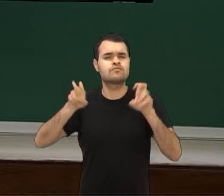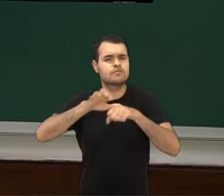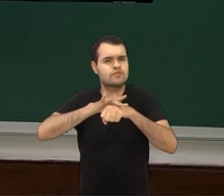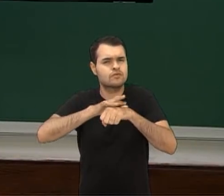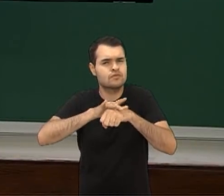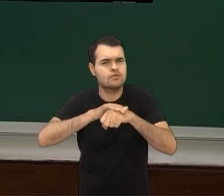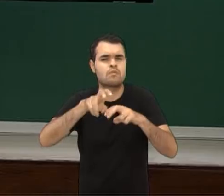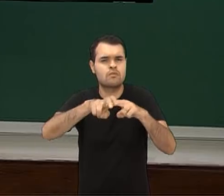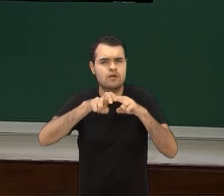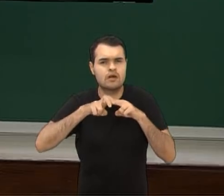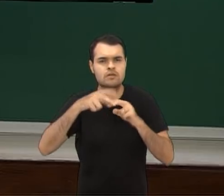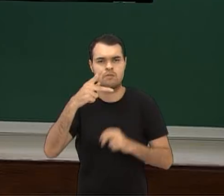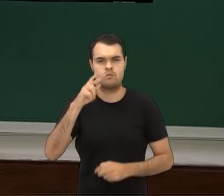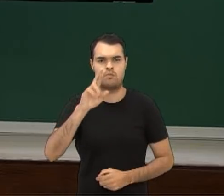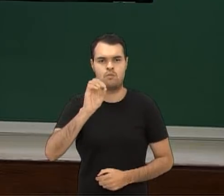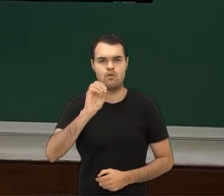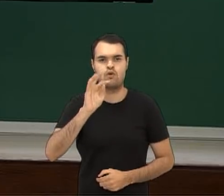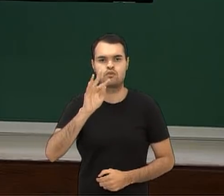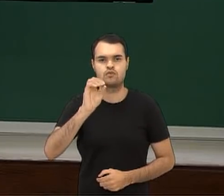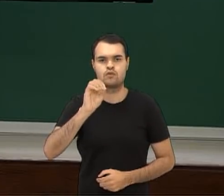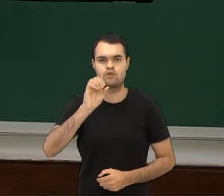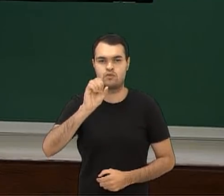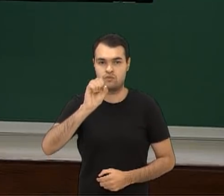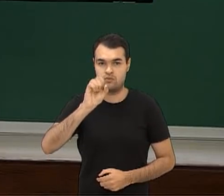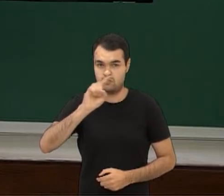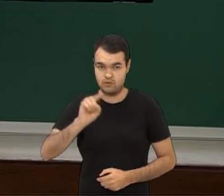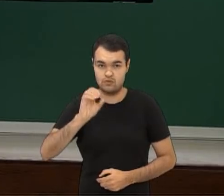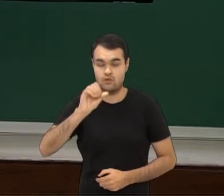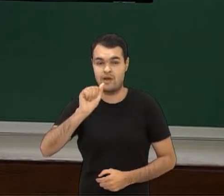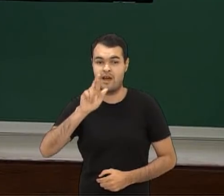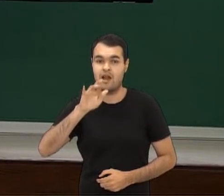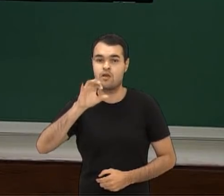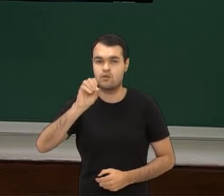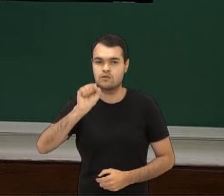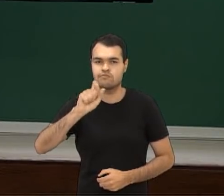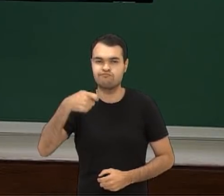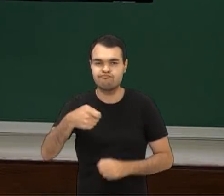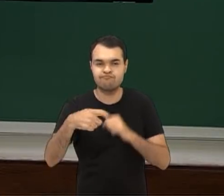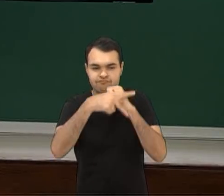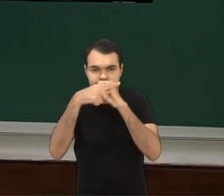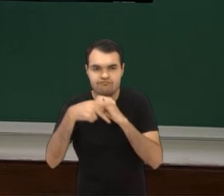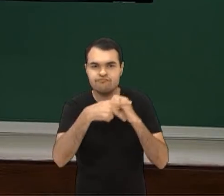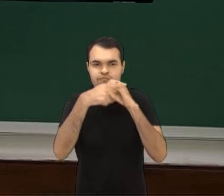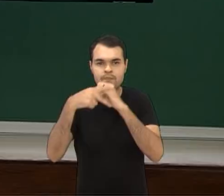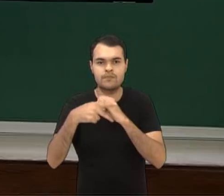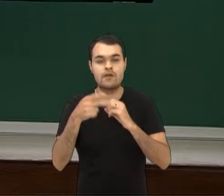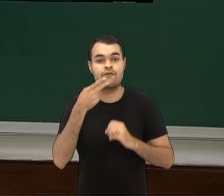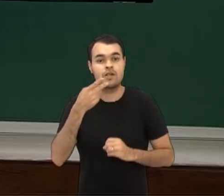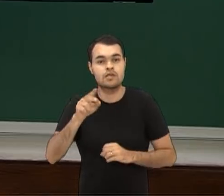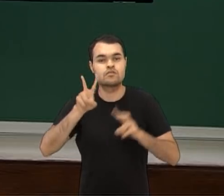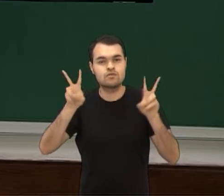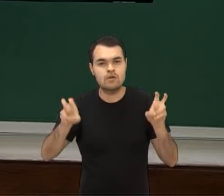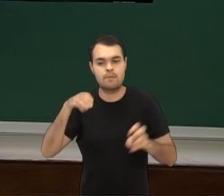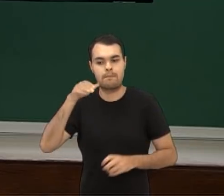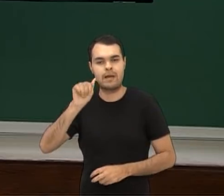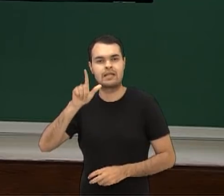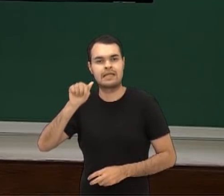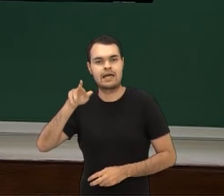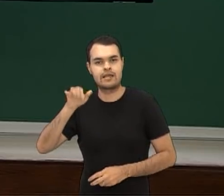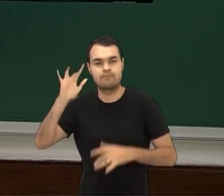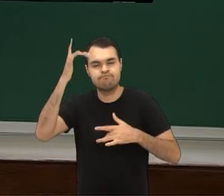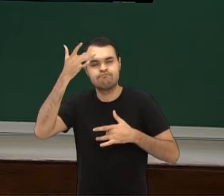por protozoários. Nós falamos sobre a malária e a leishmaniose, que são duas doenças transmitidas